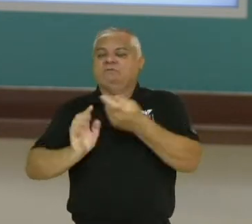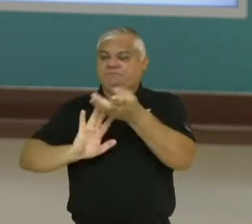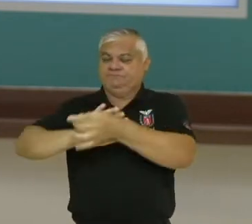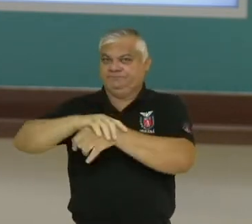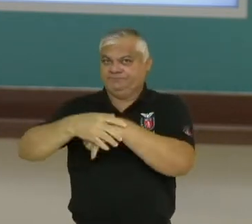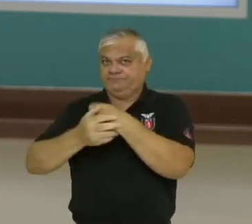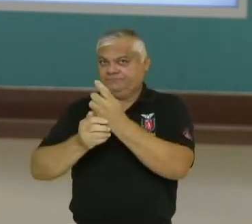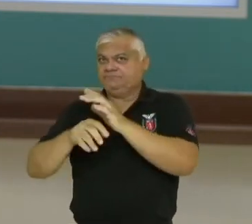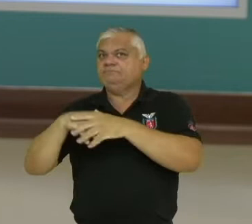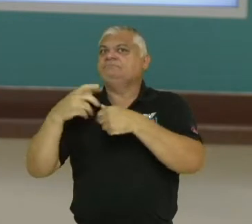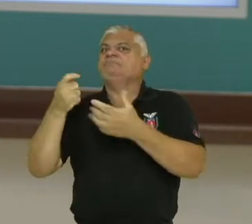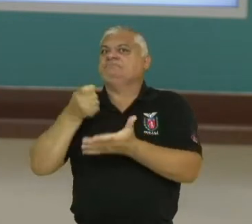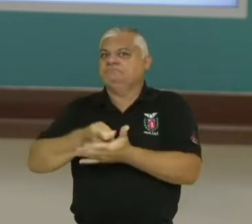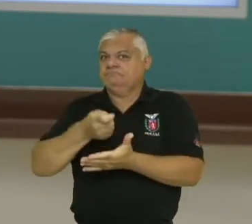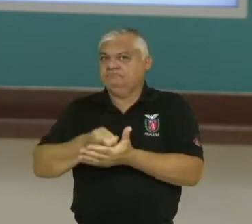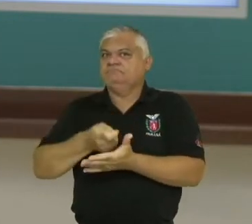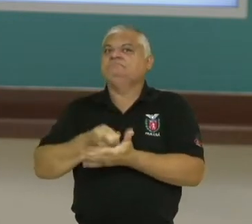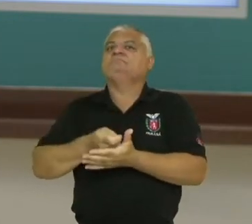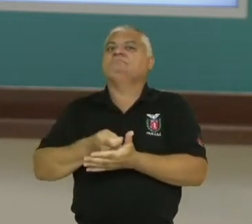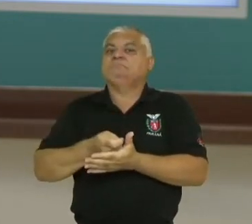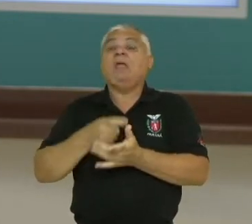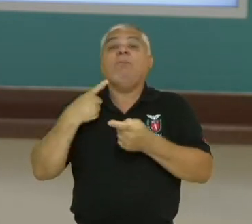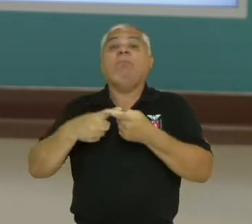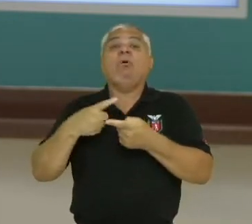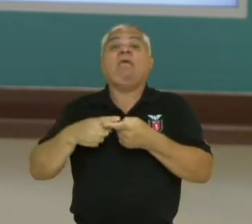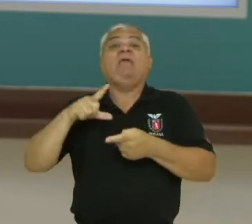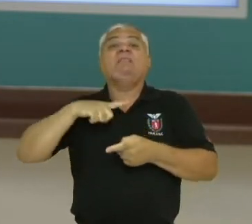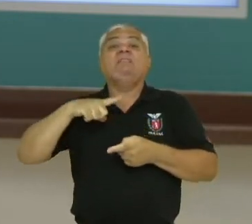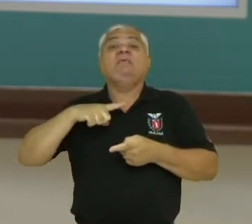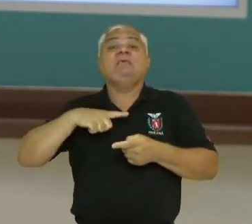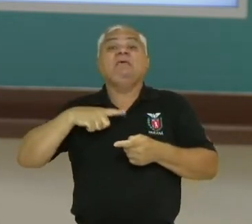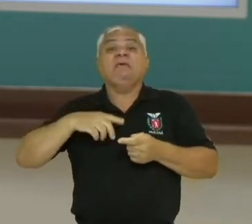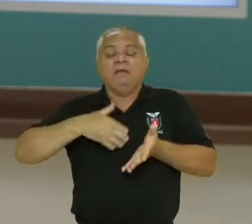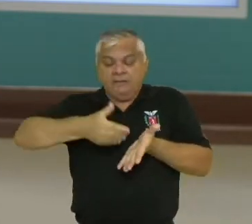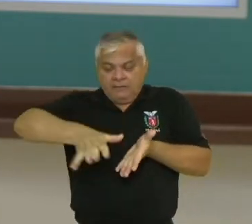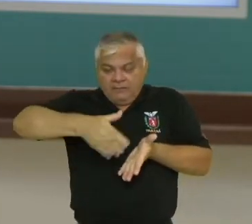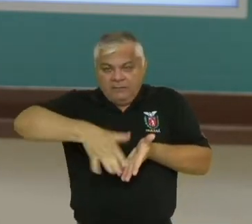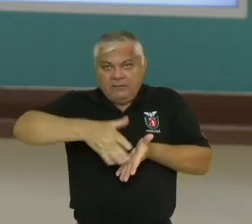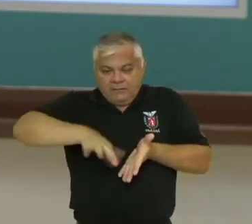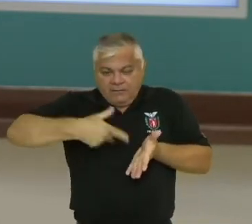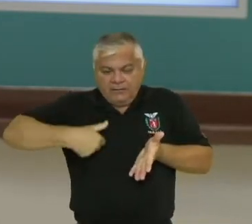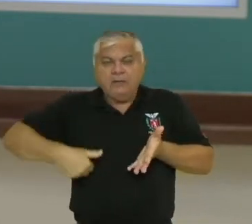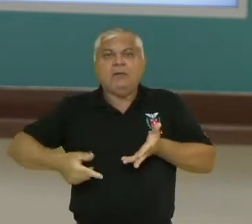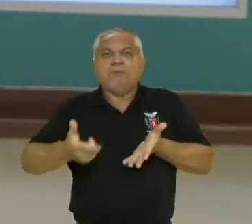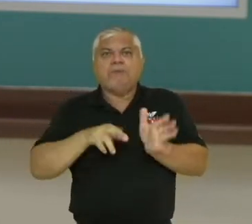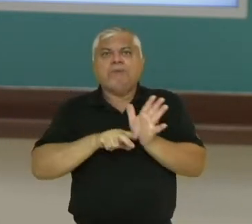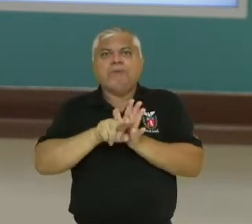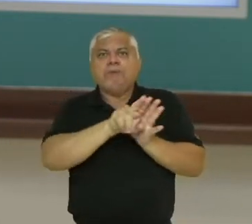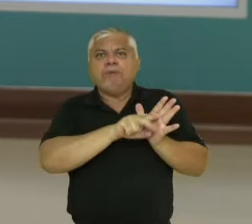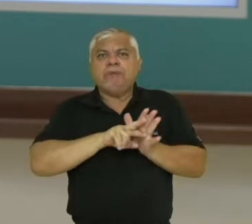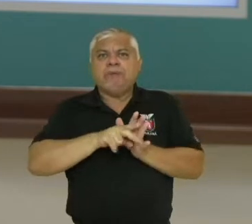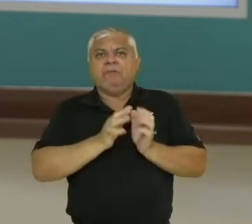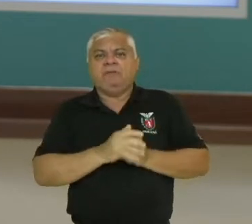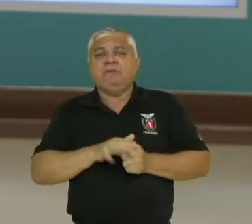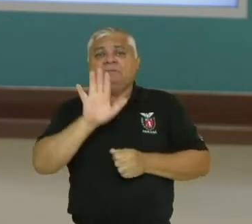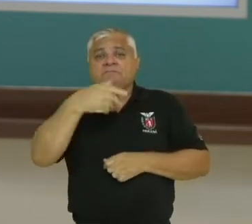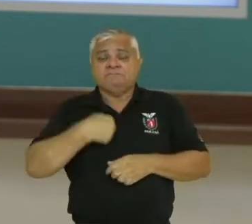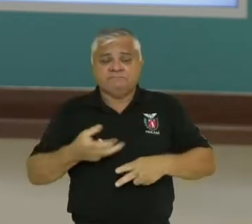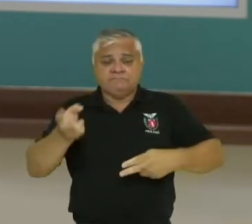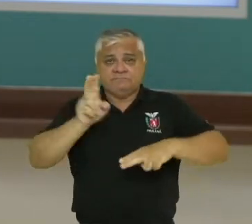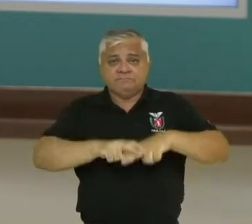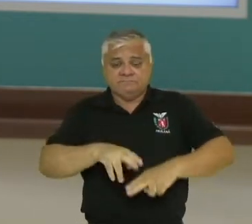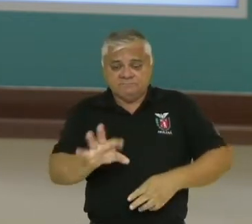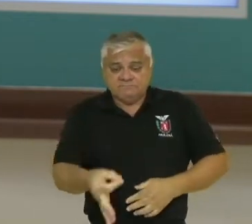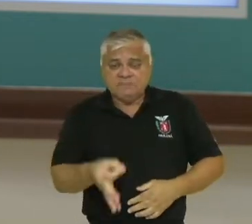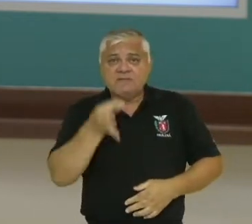porque você teve contato com substâncias que saíram do seu corpo. E se depois você vai tomar o café da manhã e você está com a